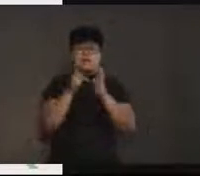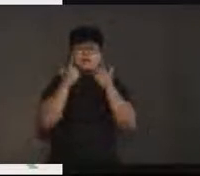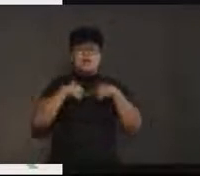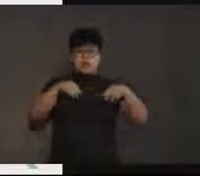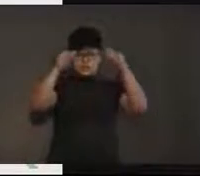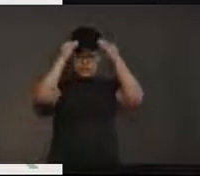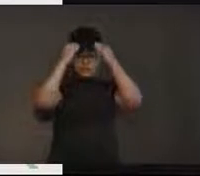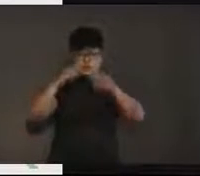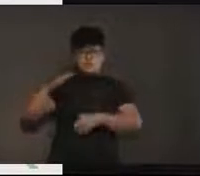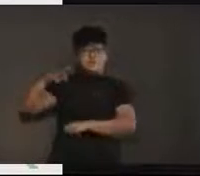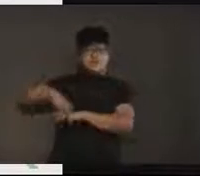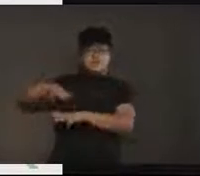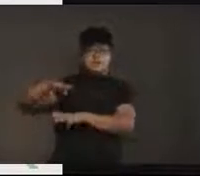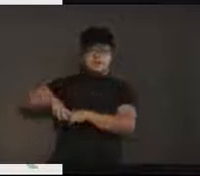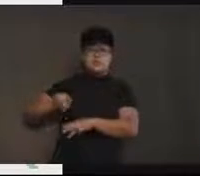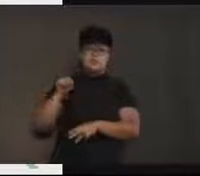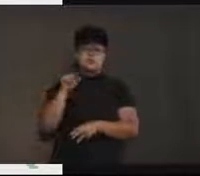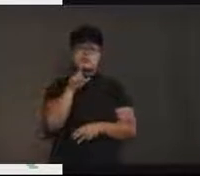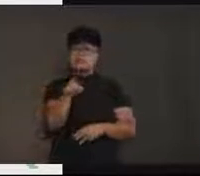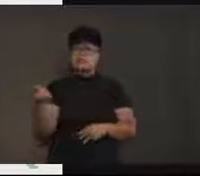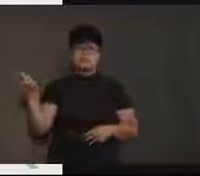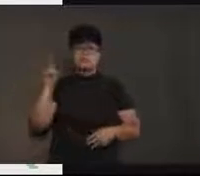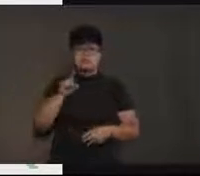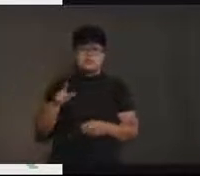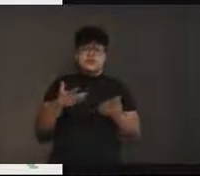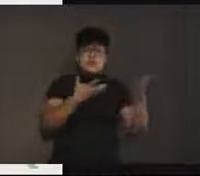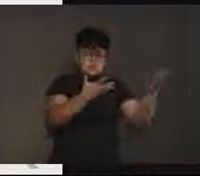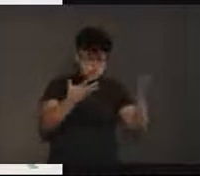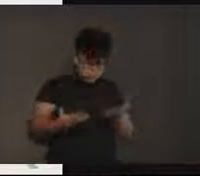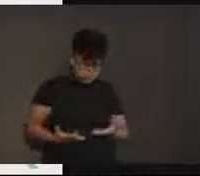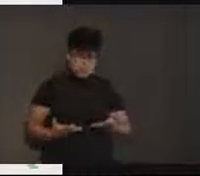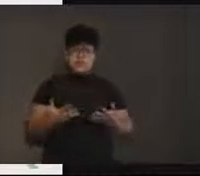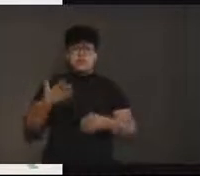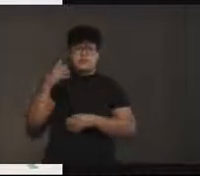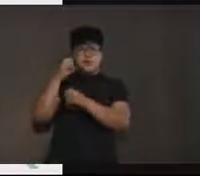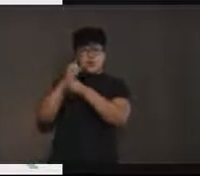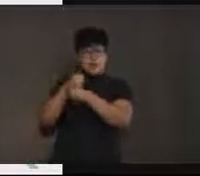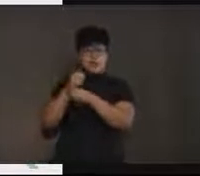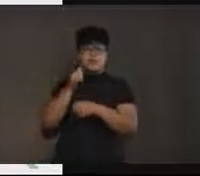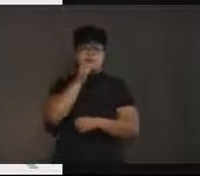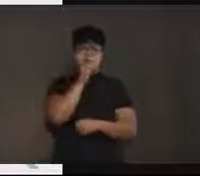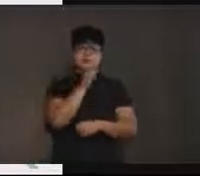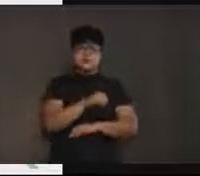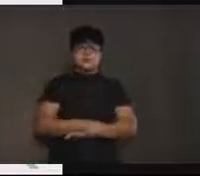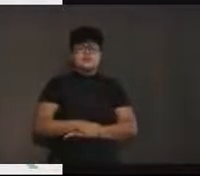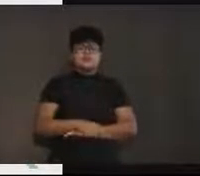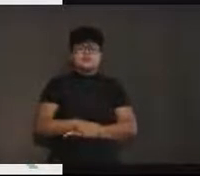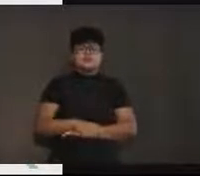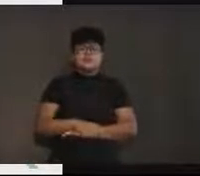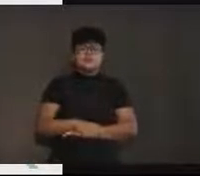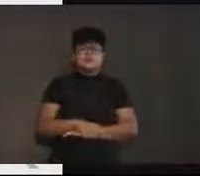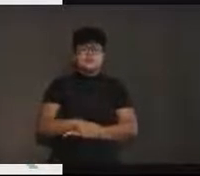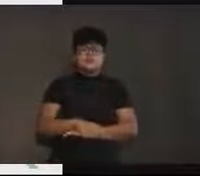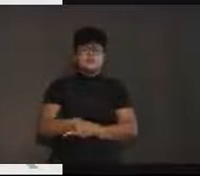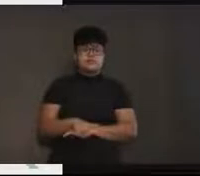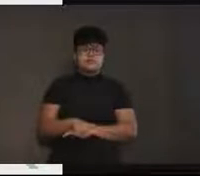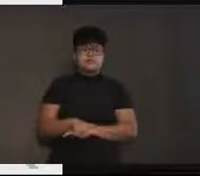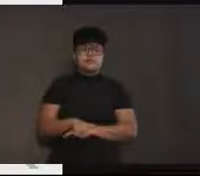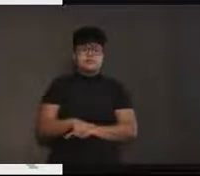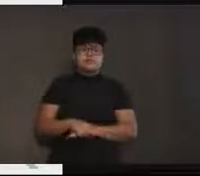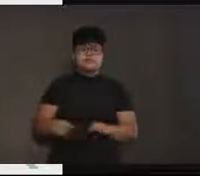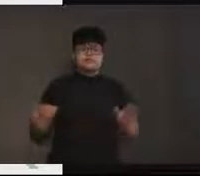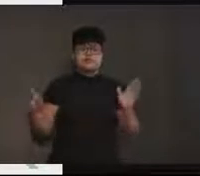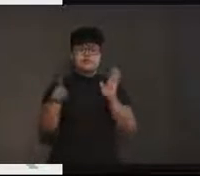linguagem matemática o que eles estão recebendo no laboratório e por exemplo efeito de